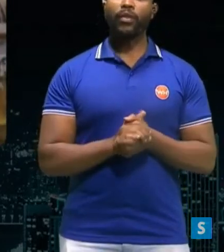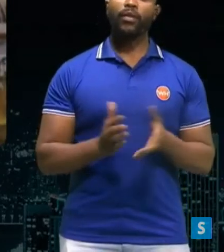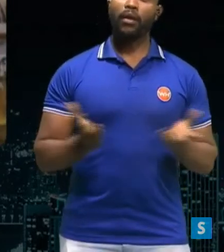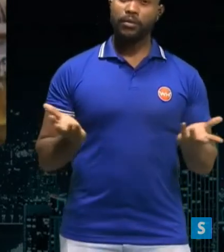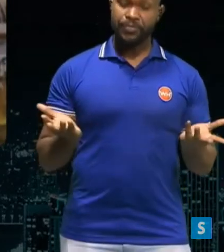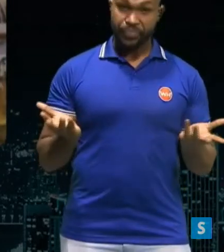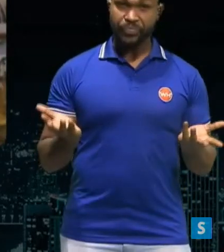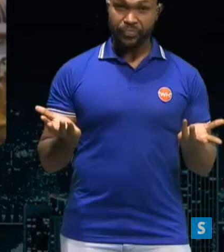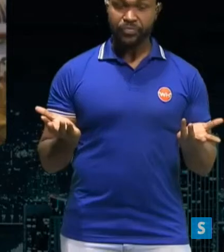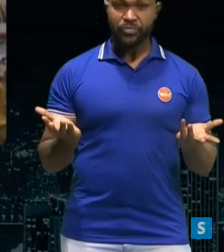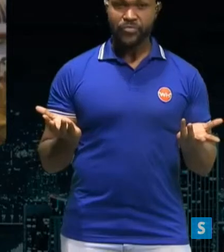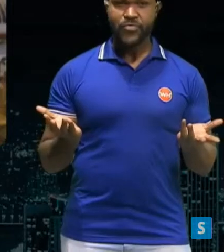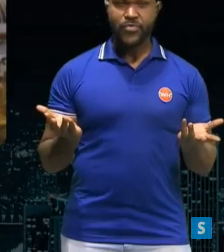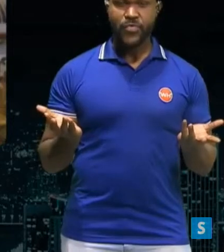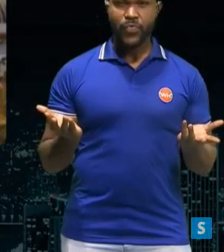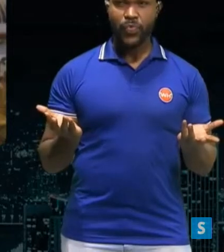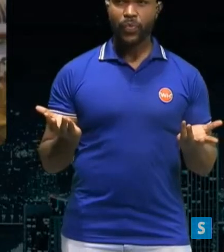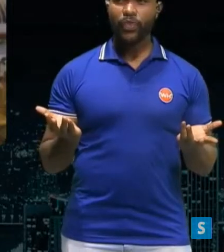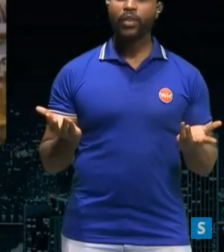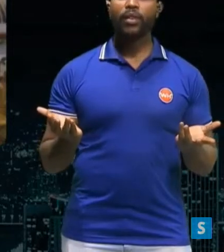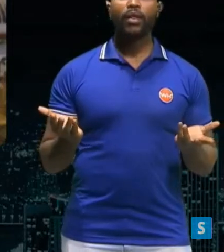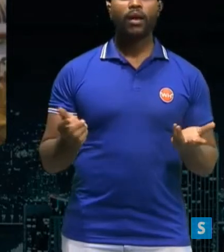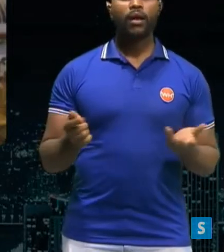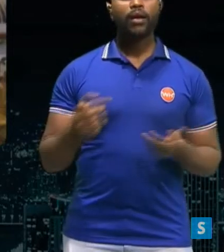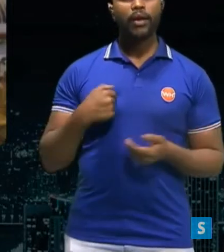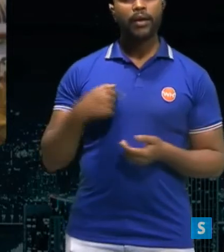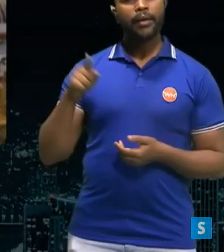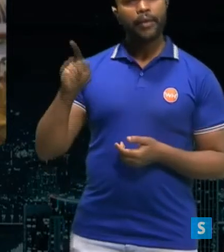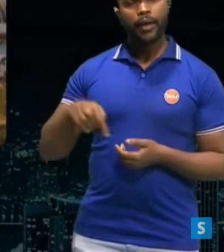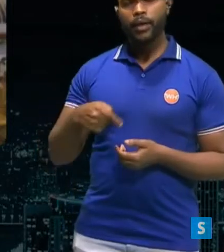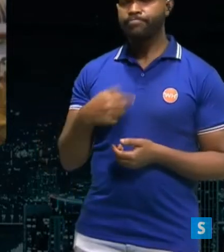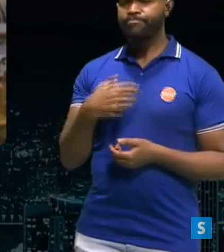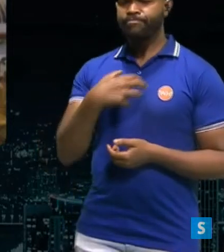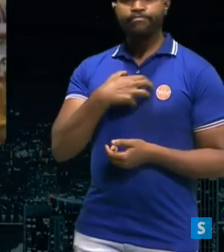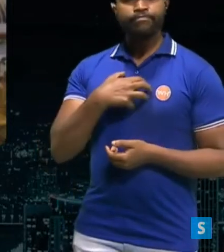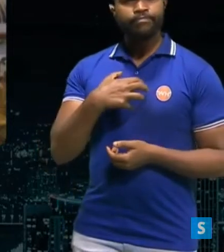é incrivelmente intuitiva